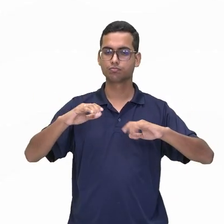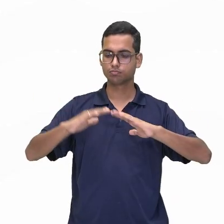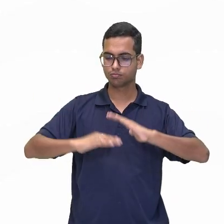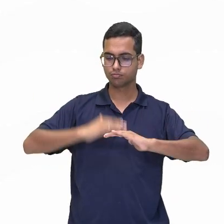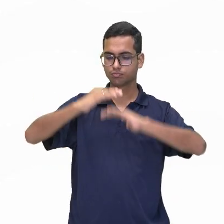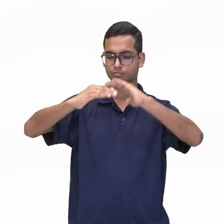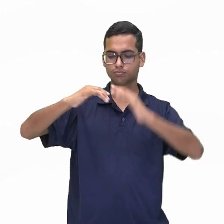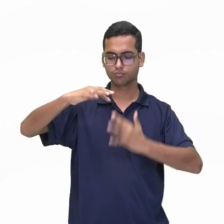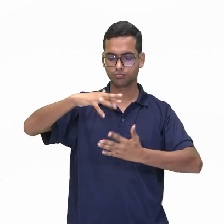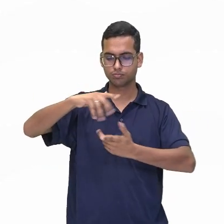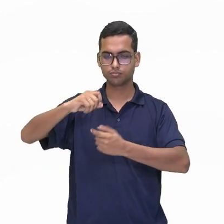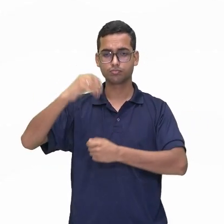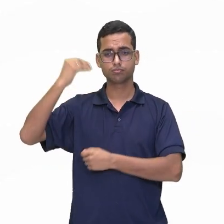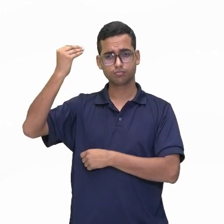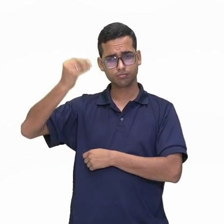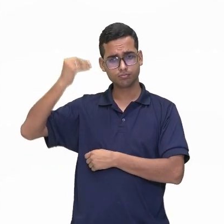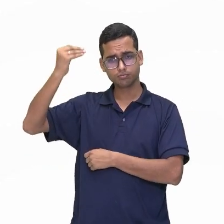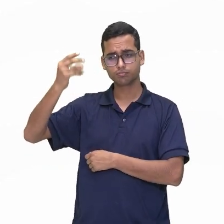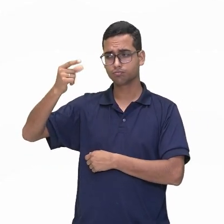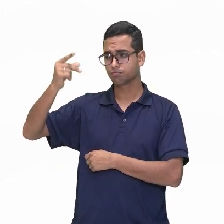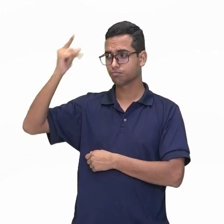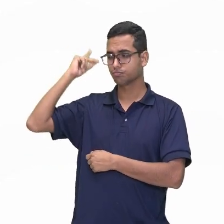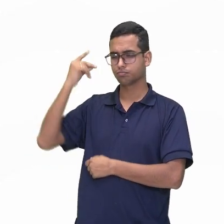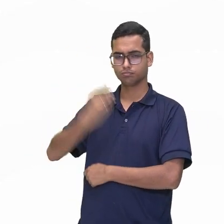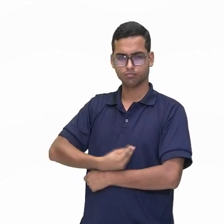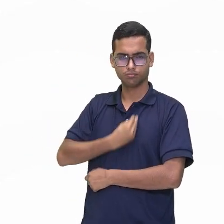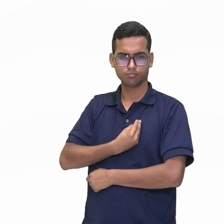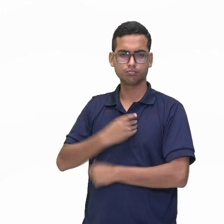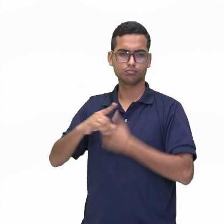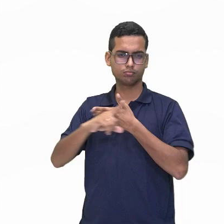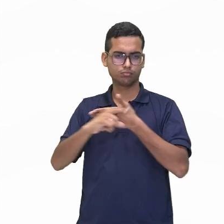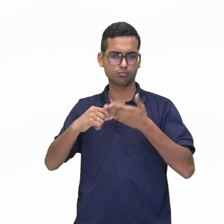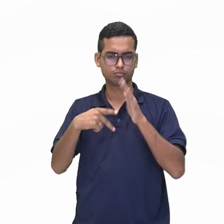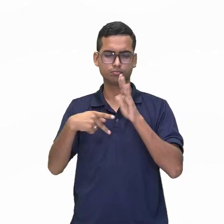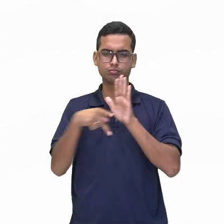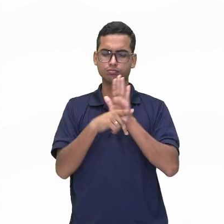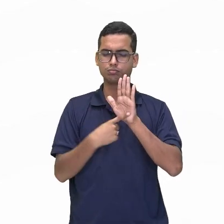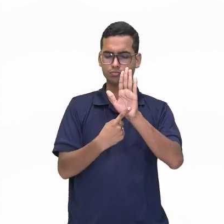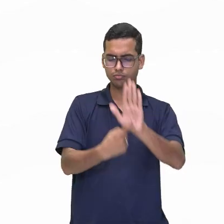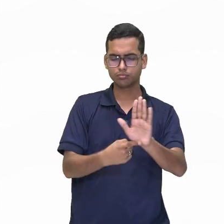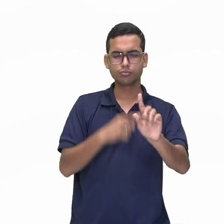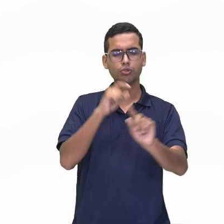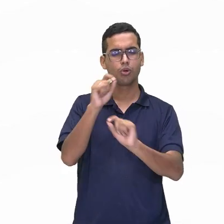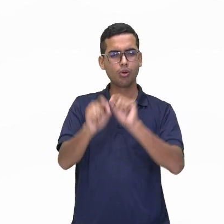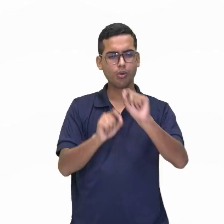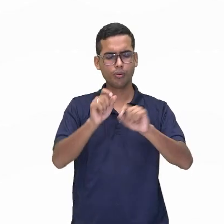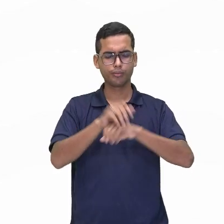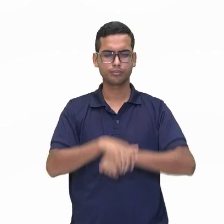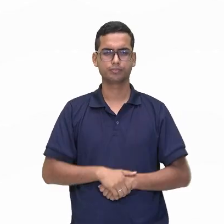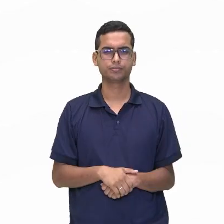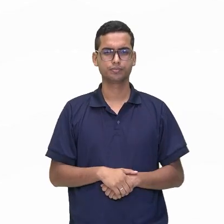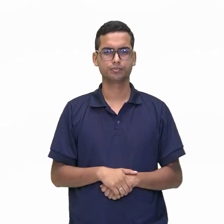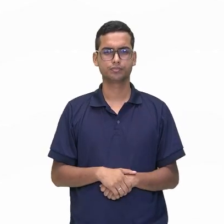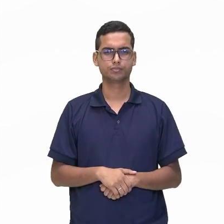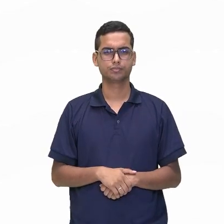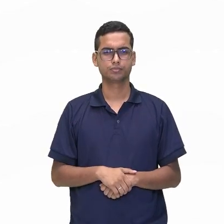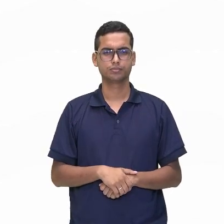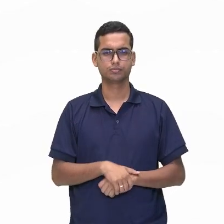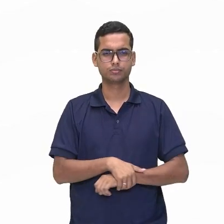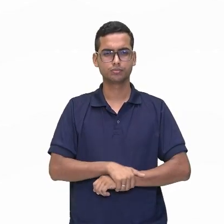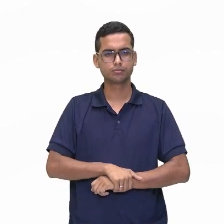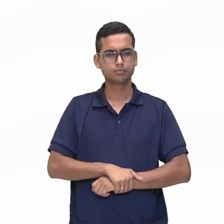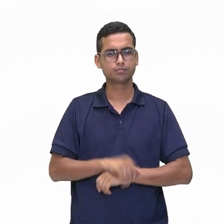minhas experiências vividas, como Vygotsky nos traz. Ele nos apresenta, trazendo essa relação com o